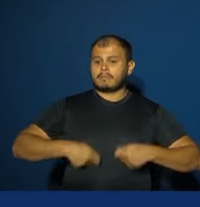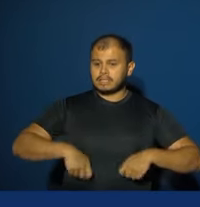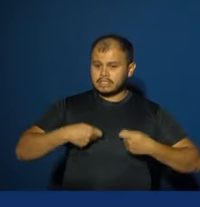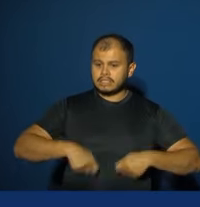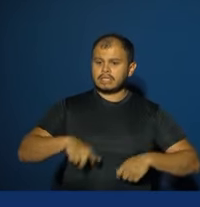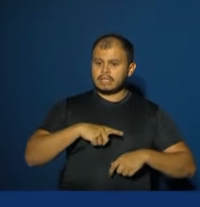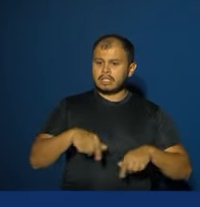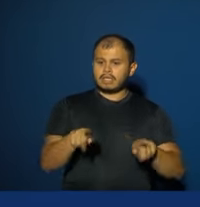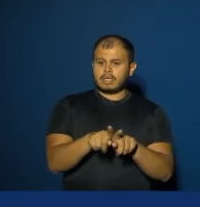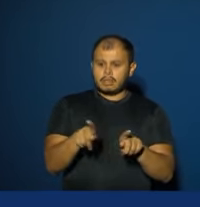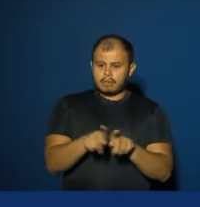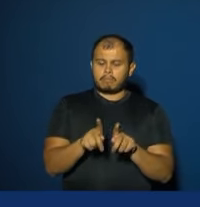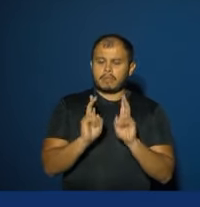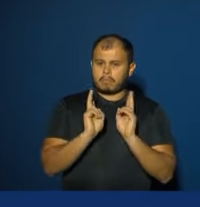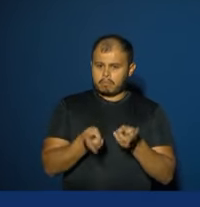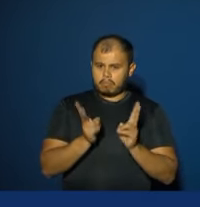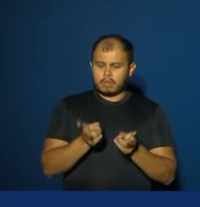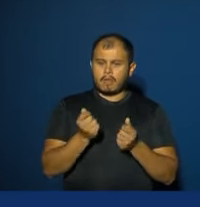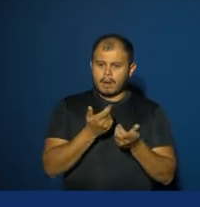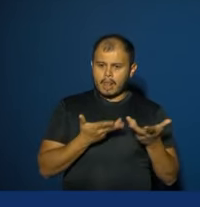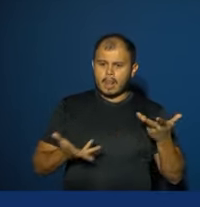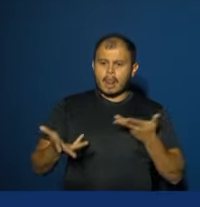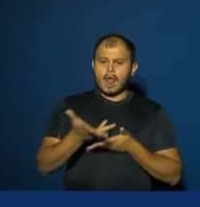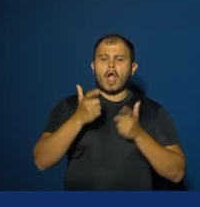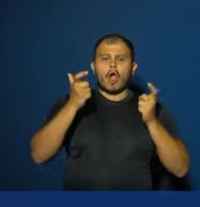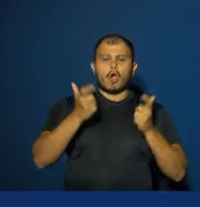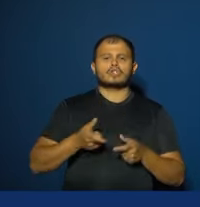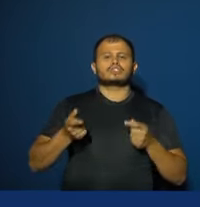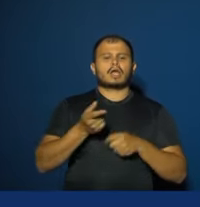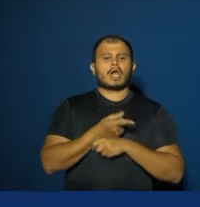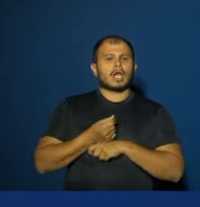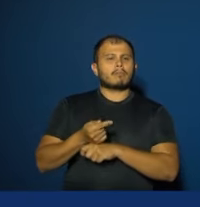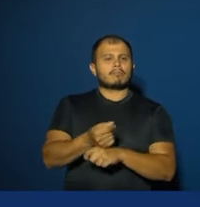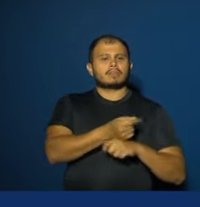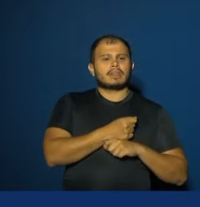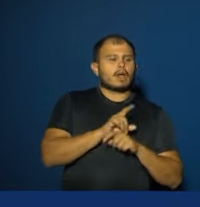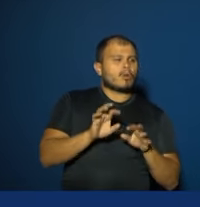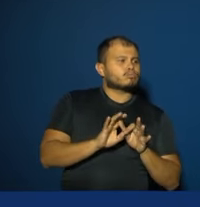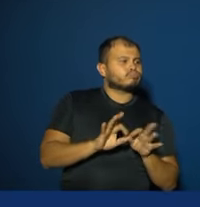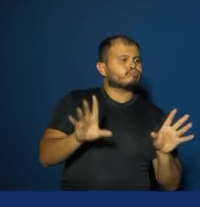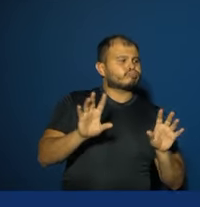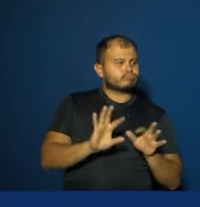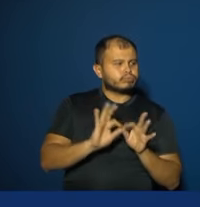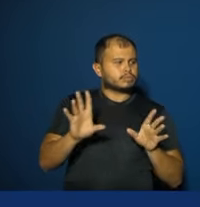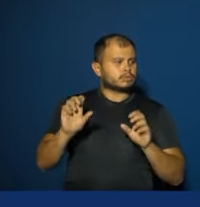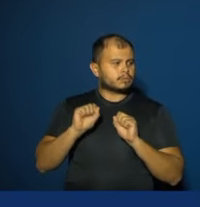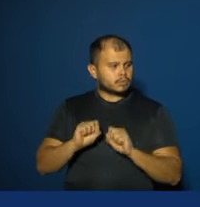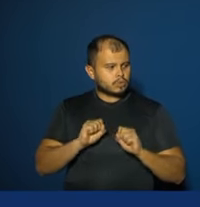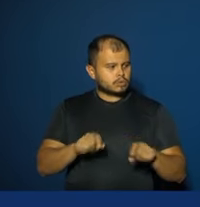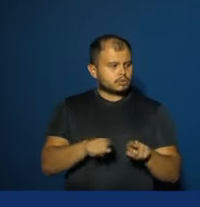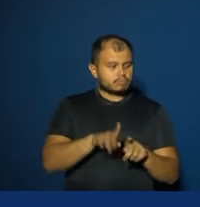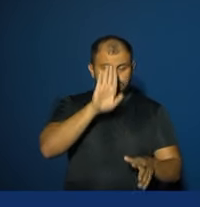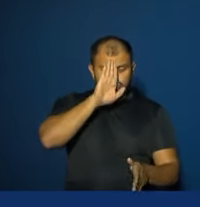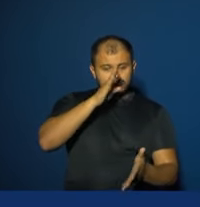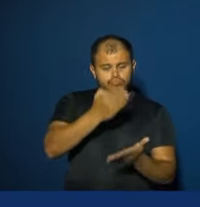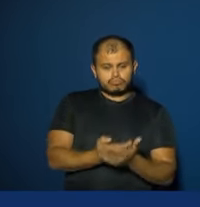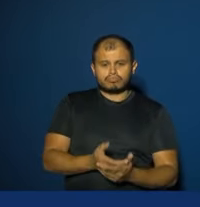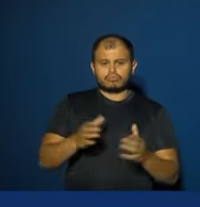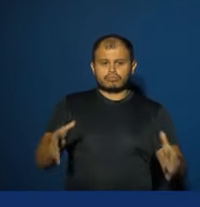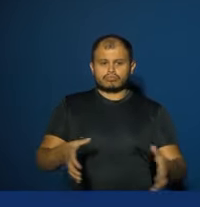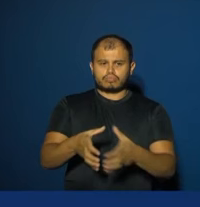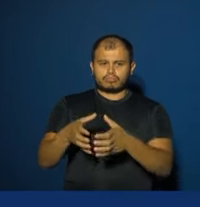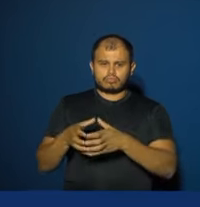mesmo exercício ou seja aonde tá o capital disponível que acredita na crença da companhia em organizar e aplicar o